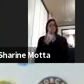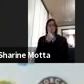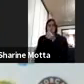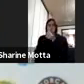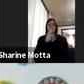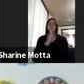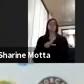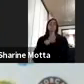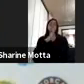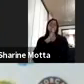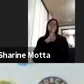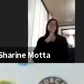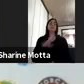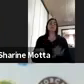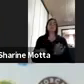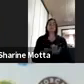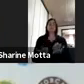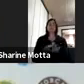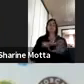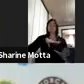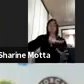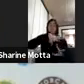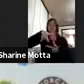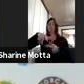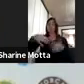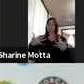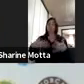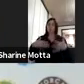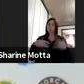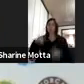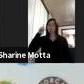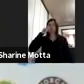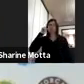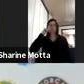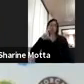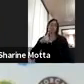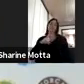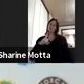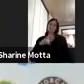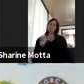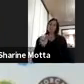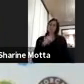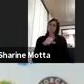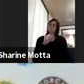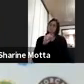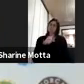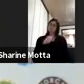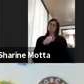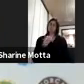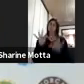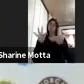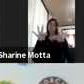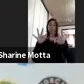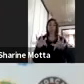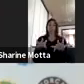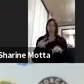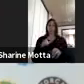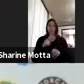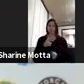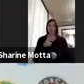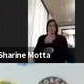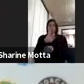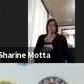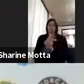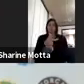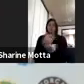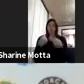essa, né, gente? Isso acontece muito, todos os dias. No final, a gente vai fazer também um vídeo aqui sobre futebol, que a gente